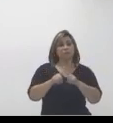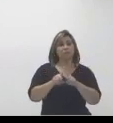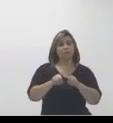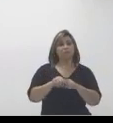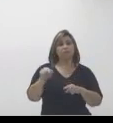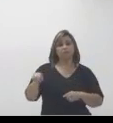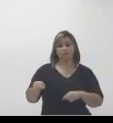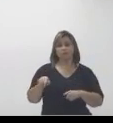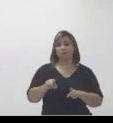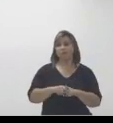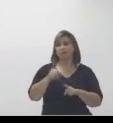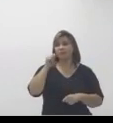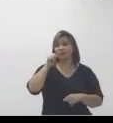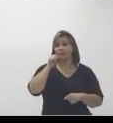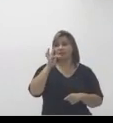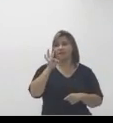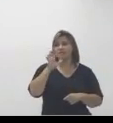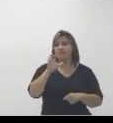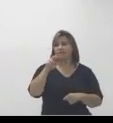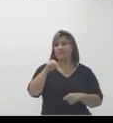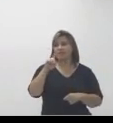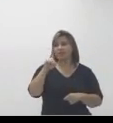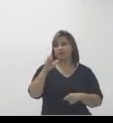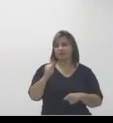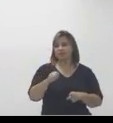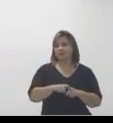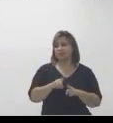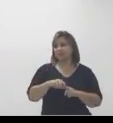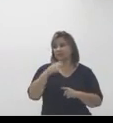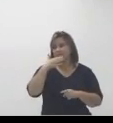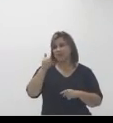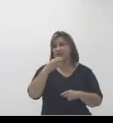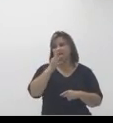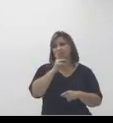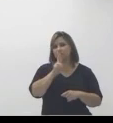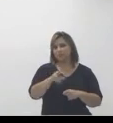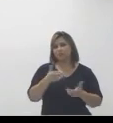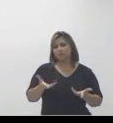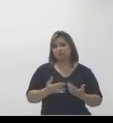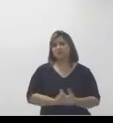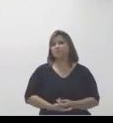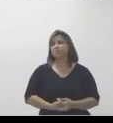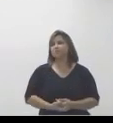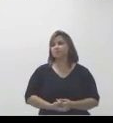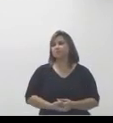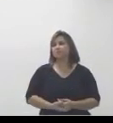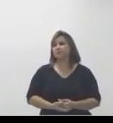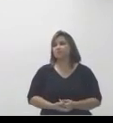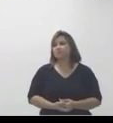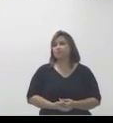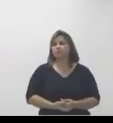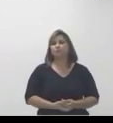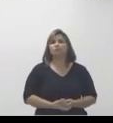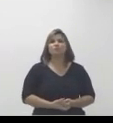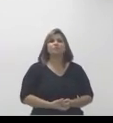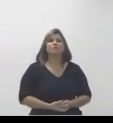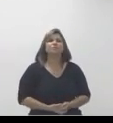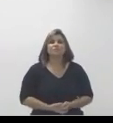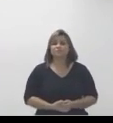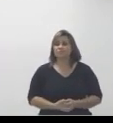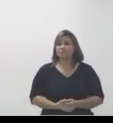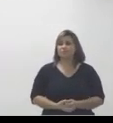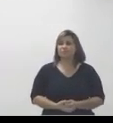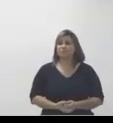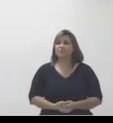fernando trouxe muito bem nela trouxe aqui eu acho que passa a palavra para ela poder falar também sobre isso temos